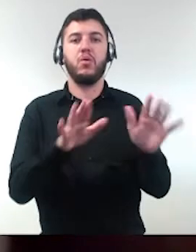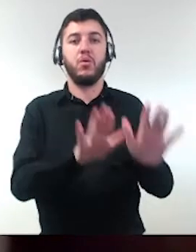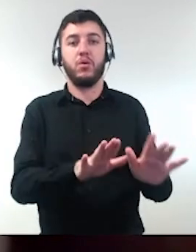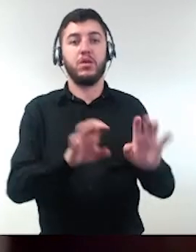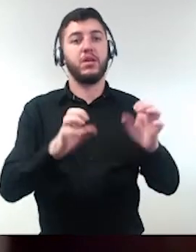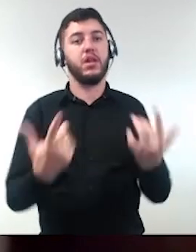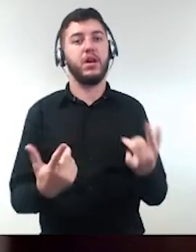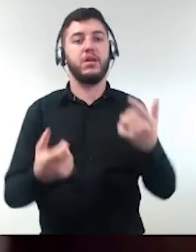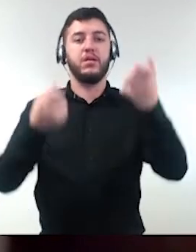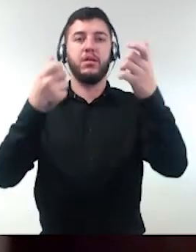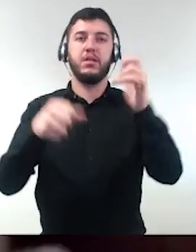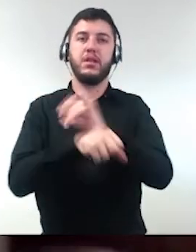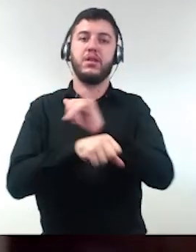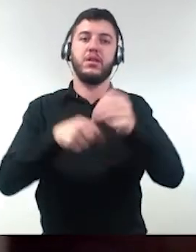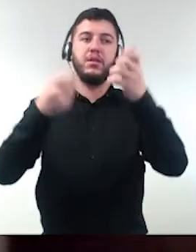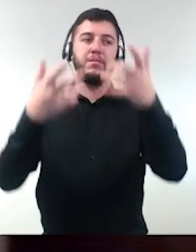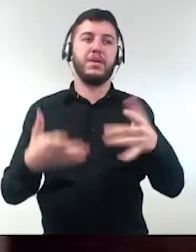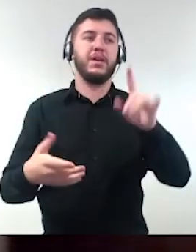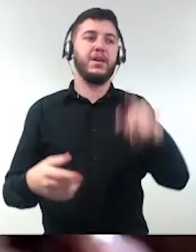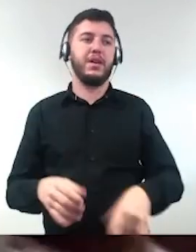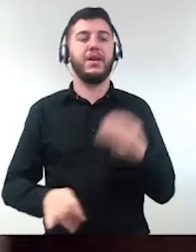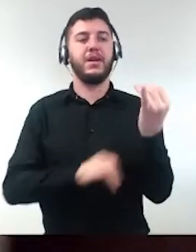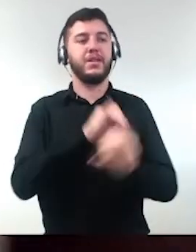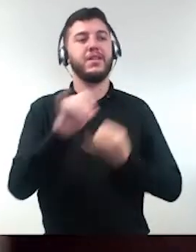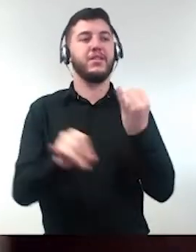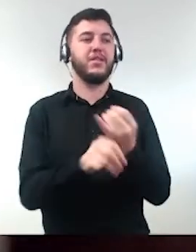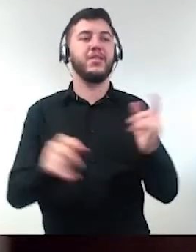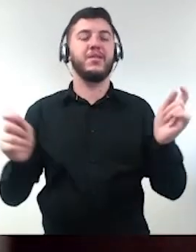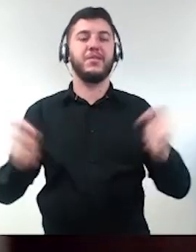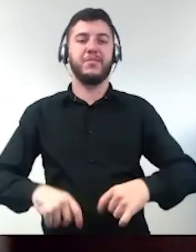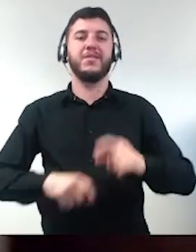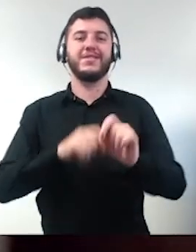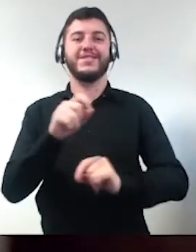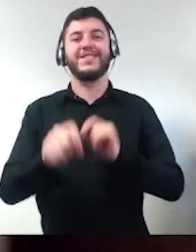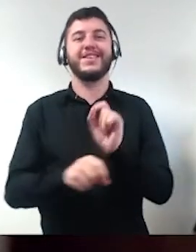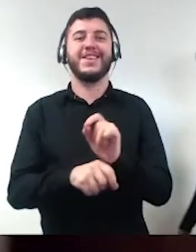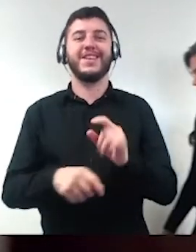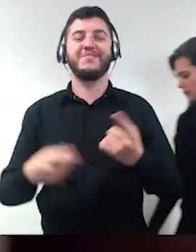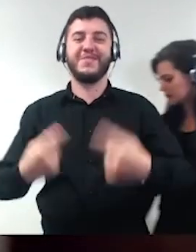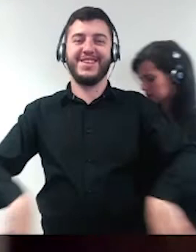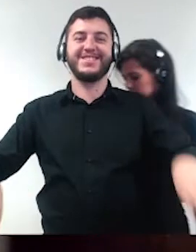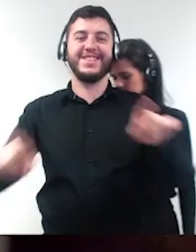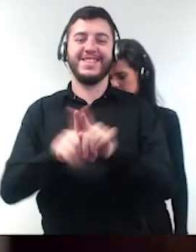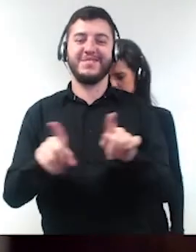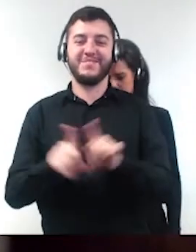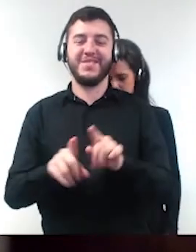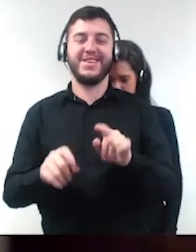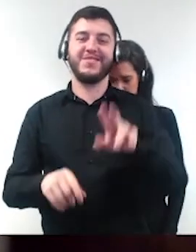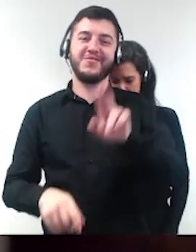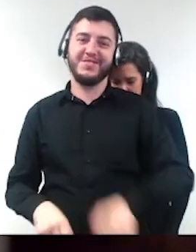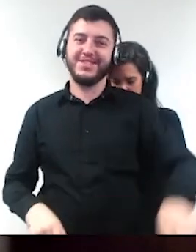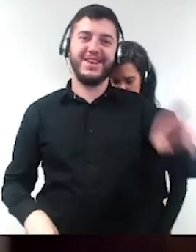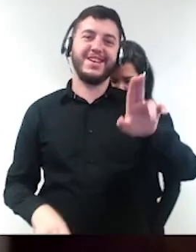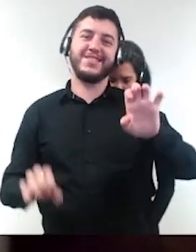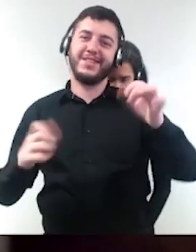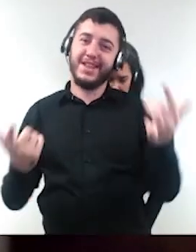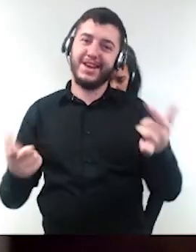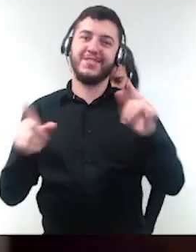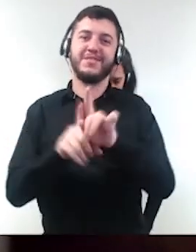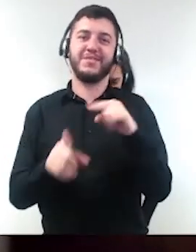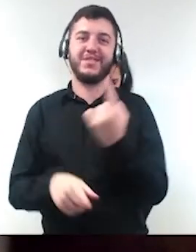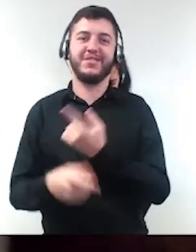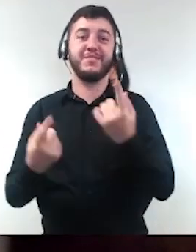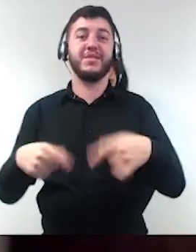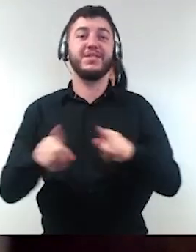dizer, eletrônicos, e que já estão sendo usados e pensados, precisam ser utilizados. Nós também